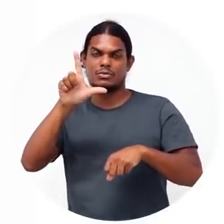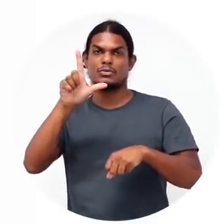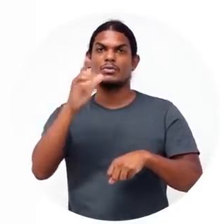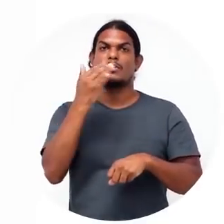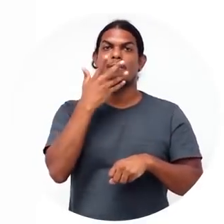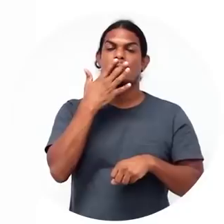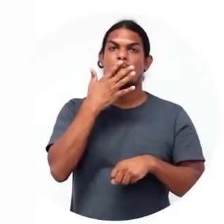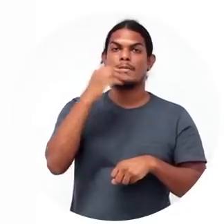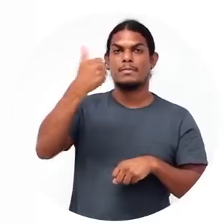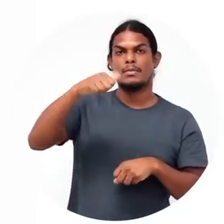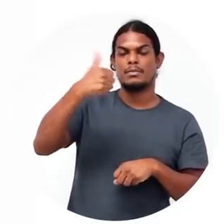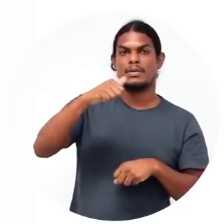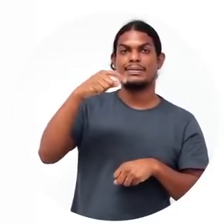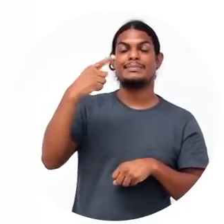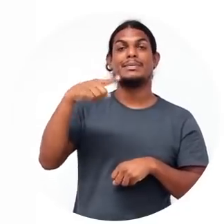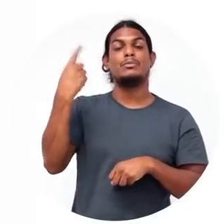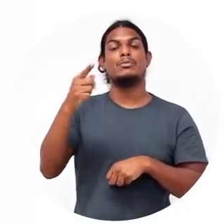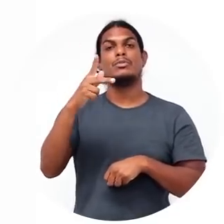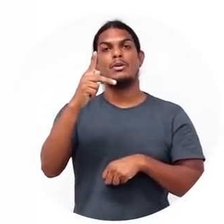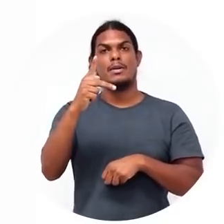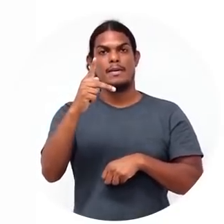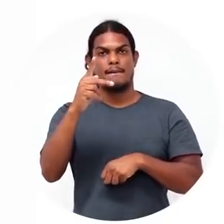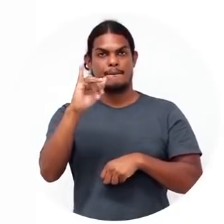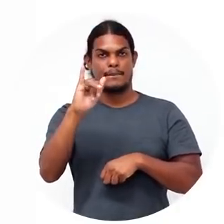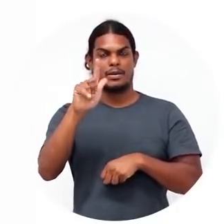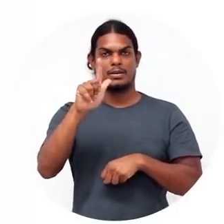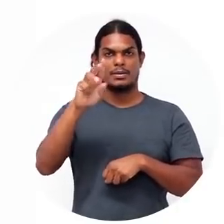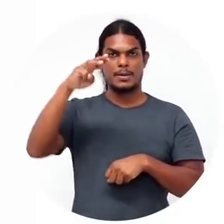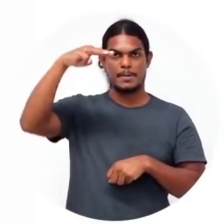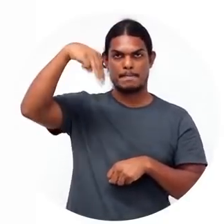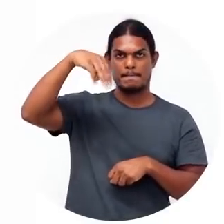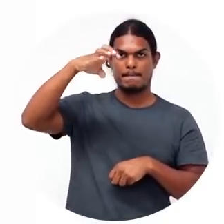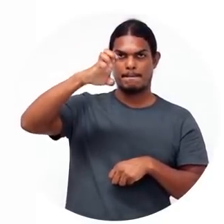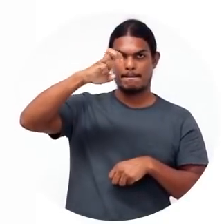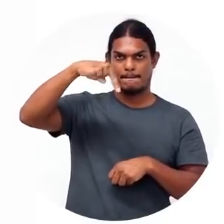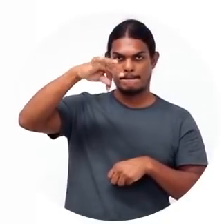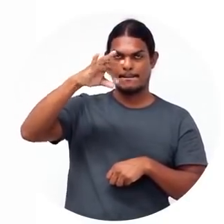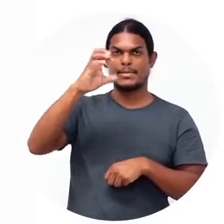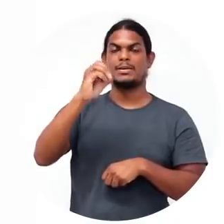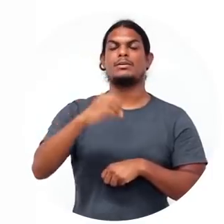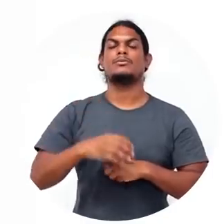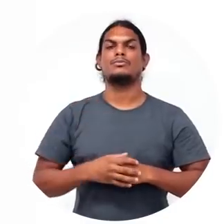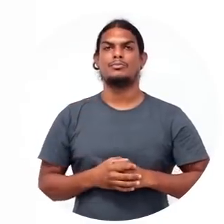eu estou trabalhando com cor pigmento primária, eu tenho o ciano, a magenta e o amarelo.